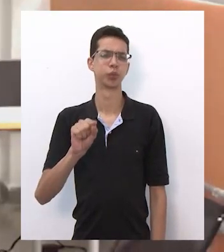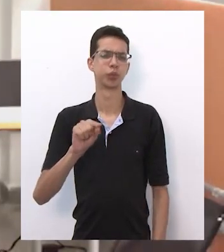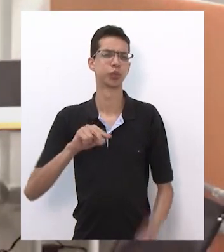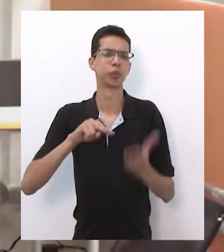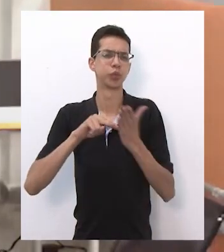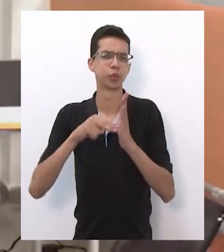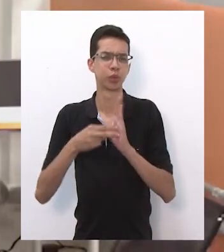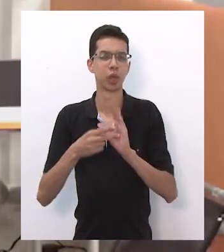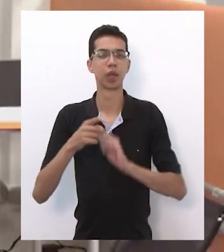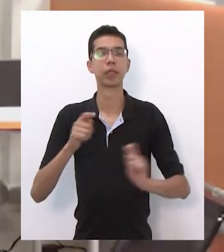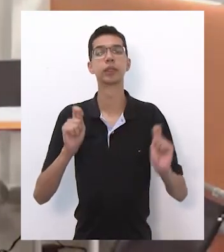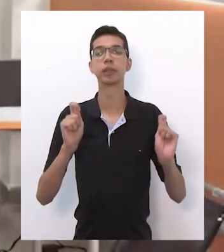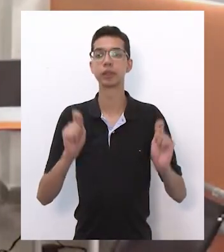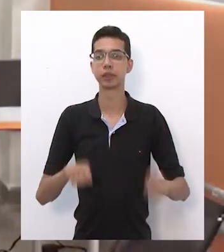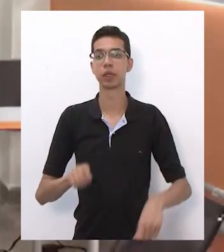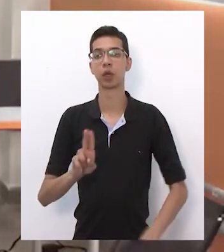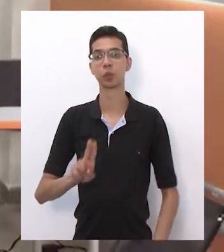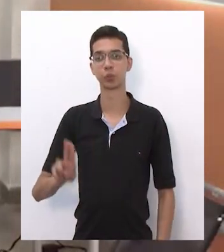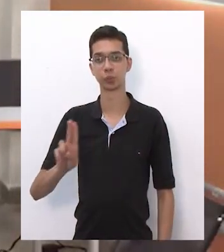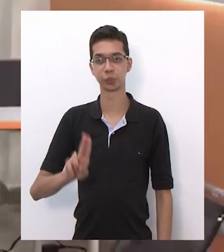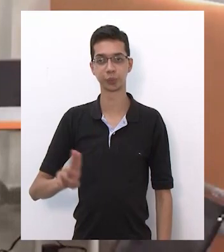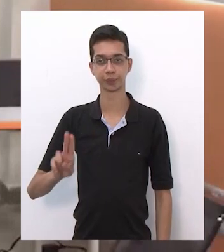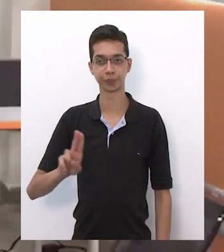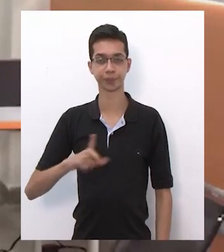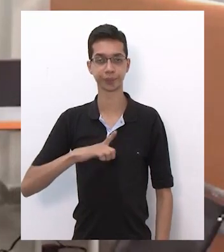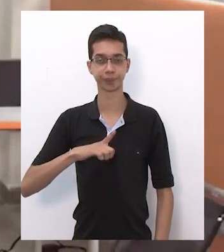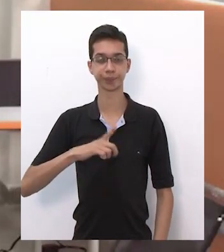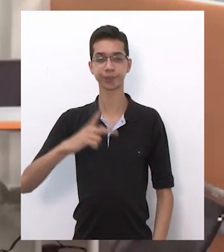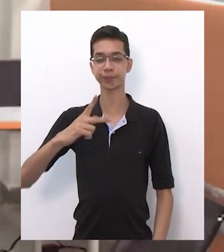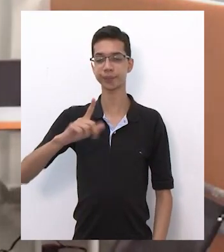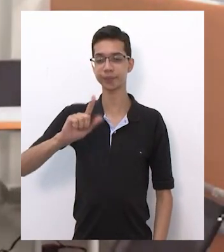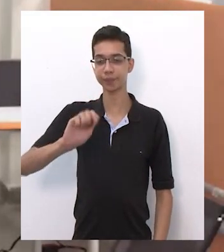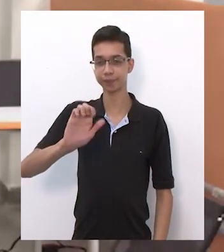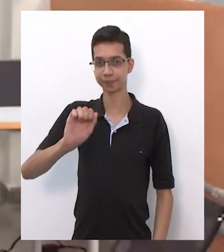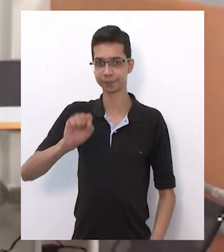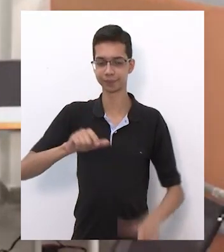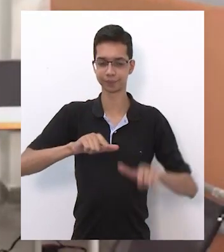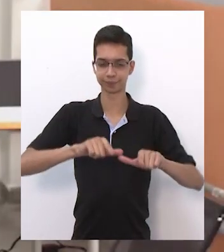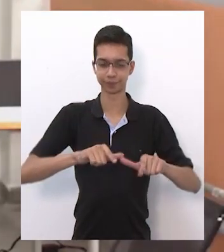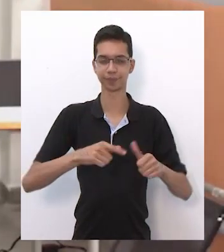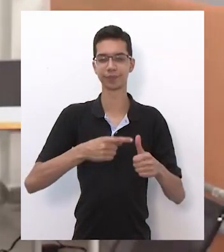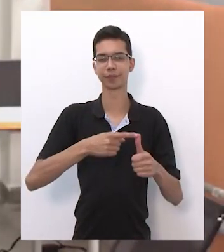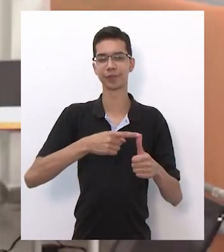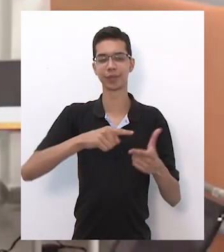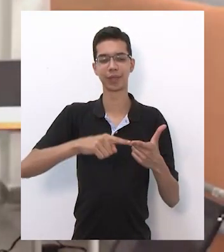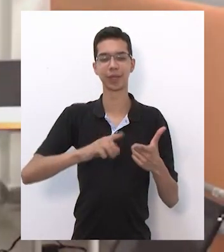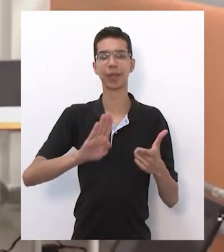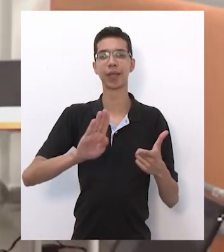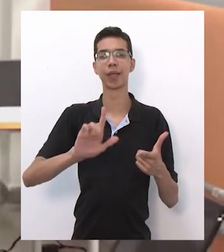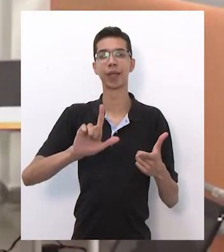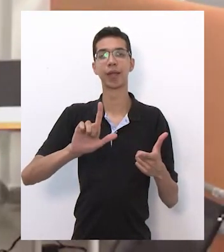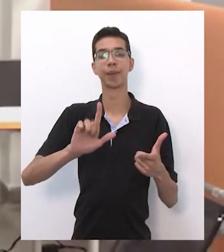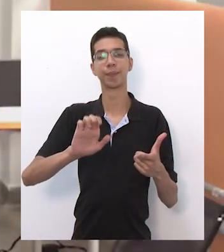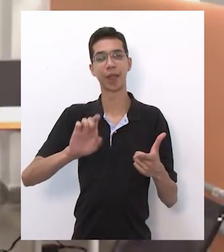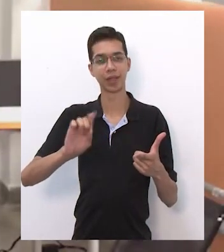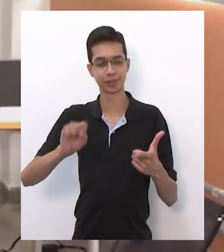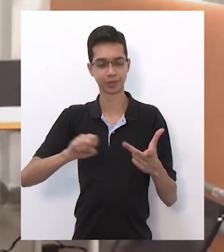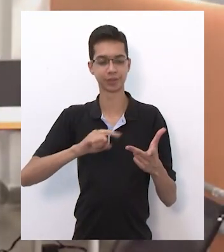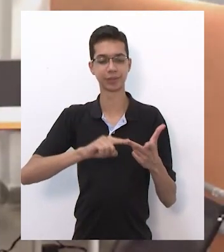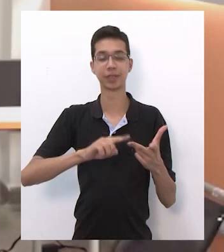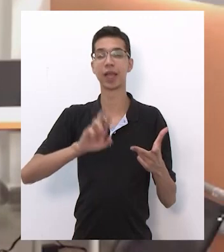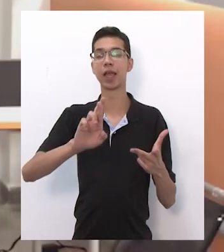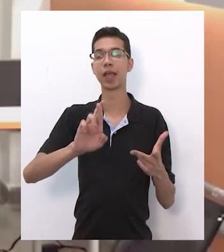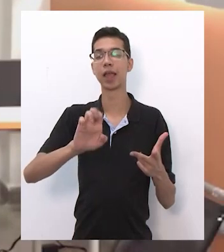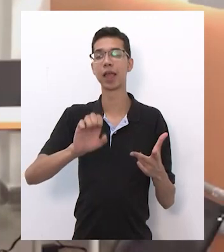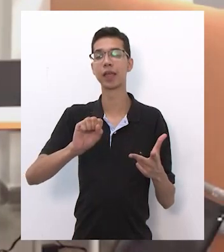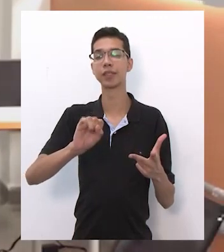com placas, com LEDs, resistores, mas sem as placas físicas. Para quem tem